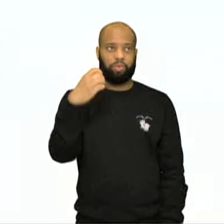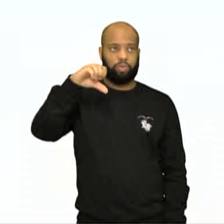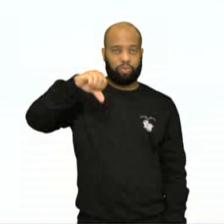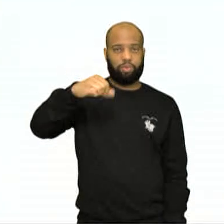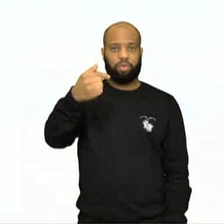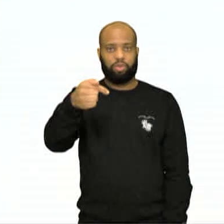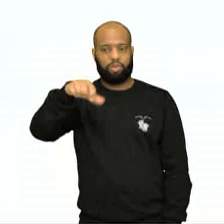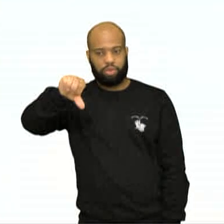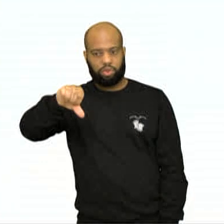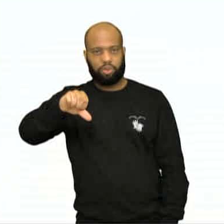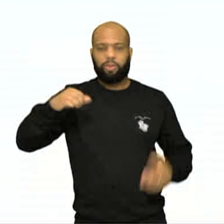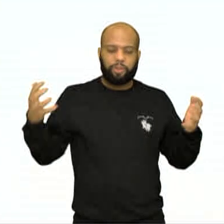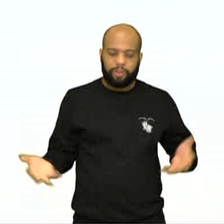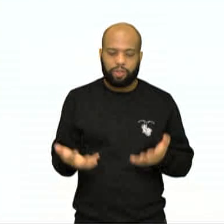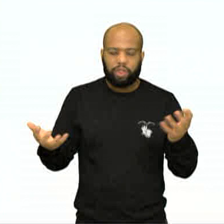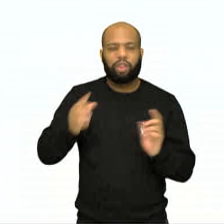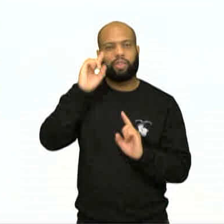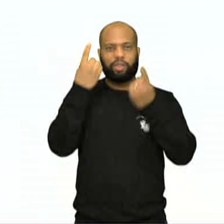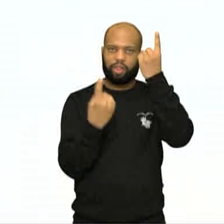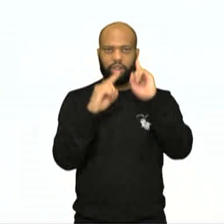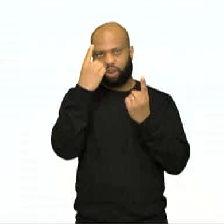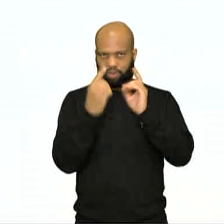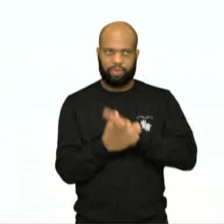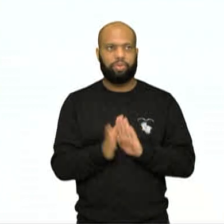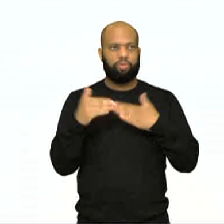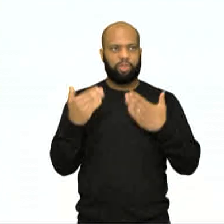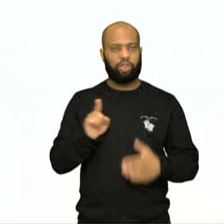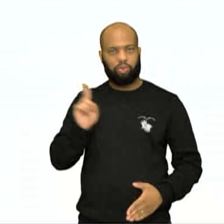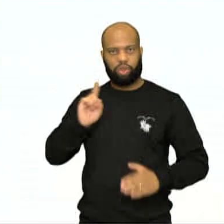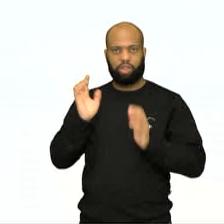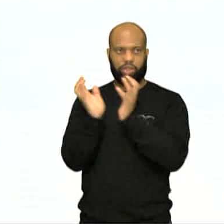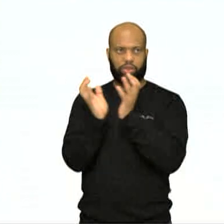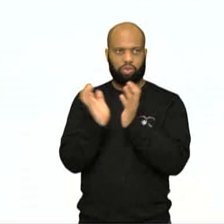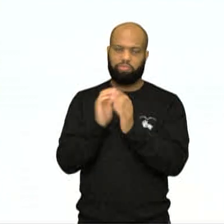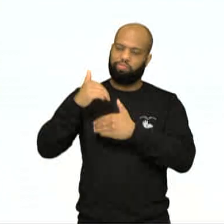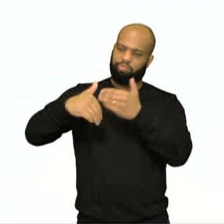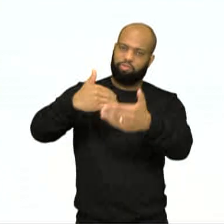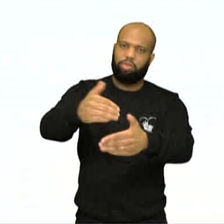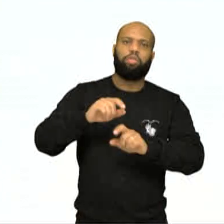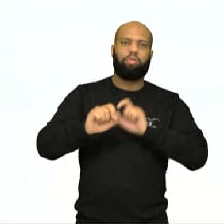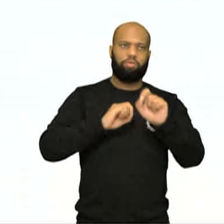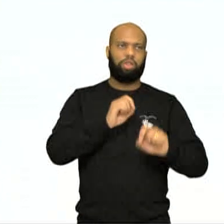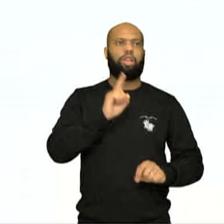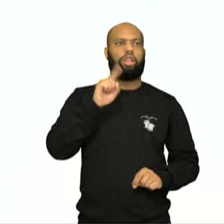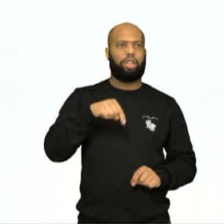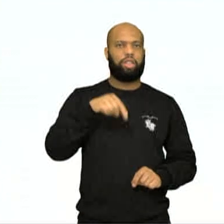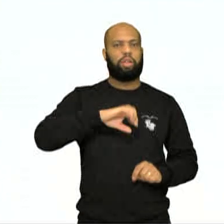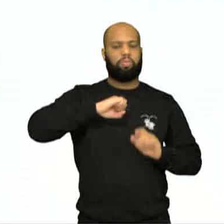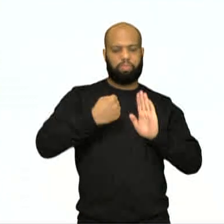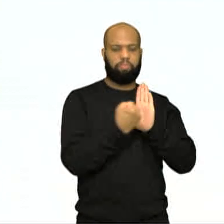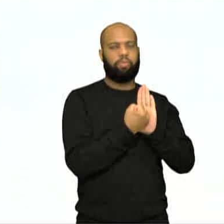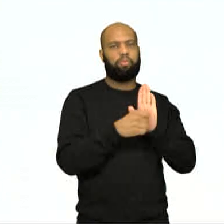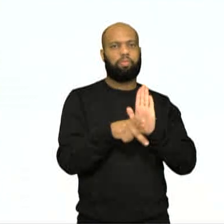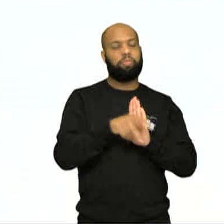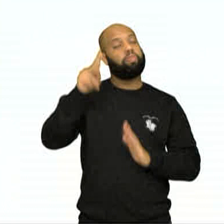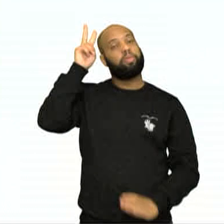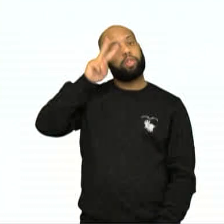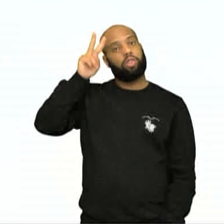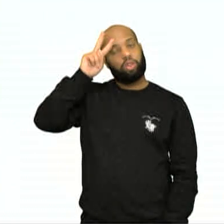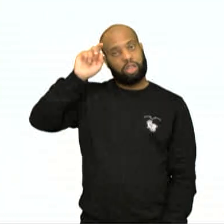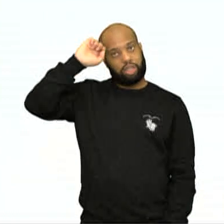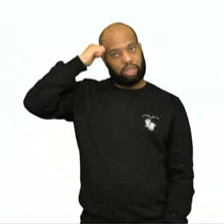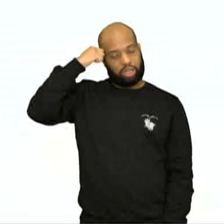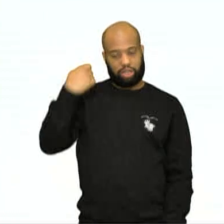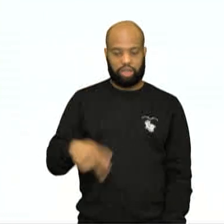intuito de animar o carnaval local. O Bloco Olodum acabou se tornando, ao longo do tempo, um grande símbolo da história negra do nosso país.